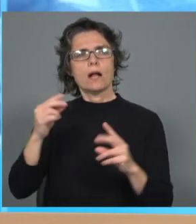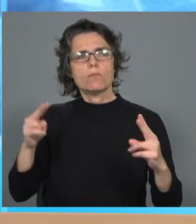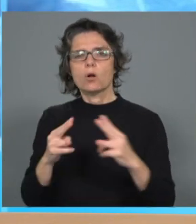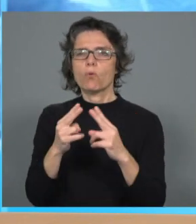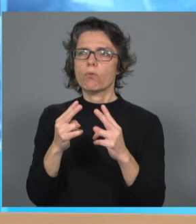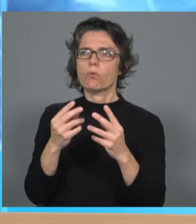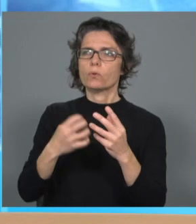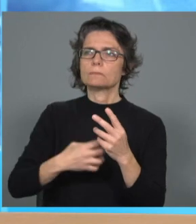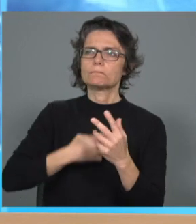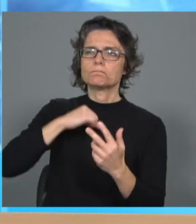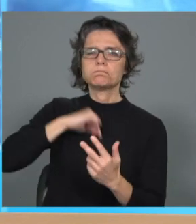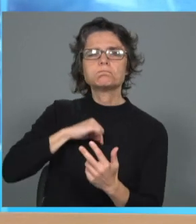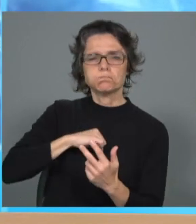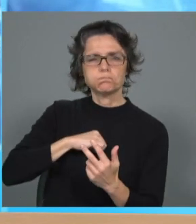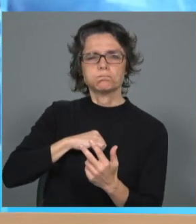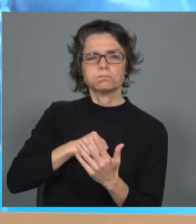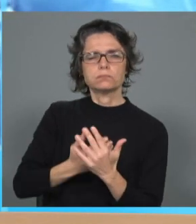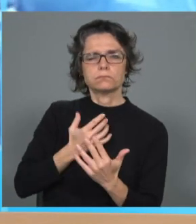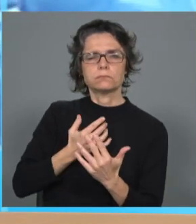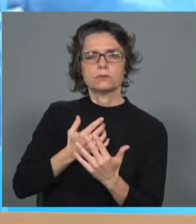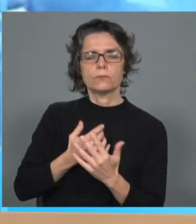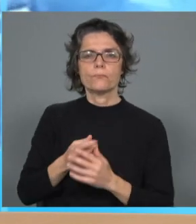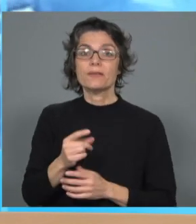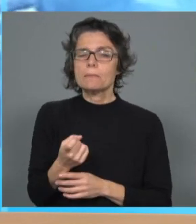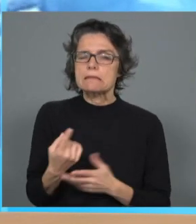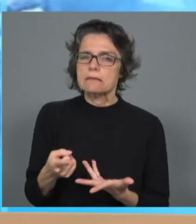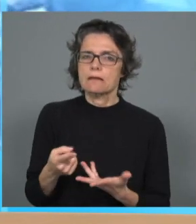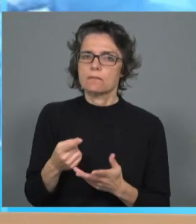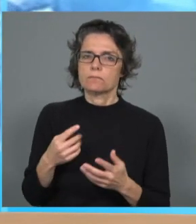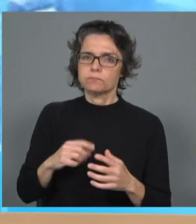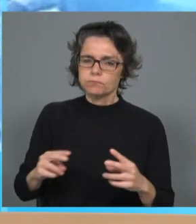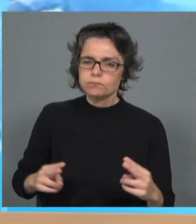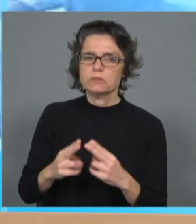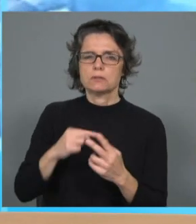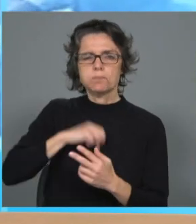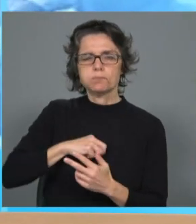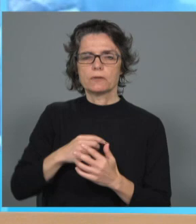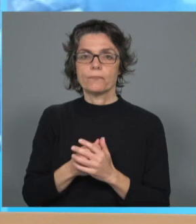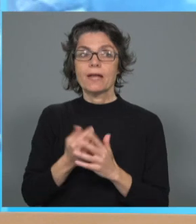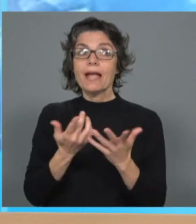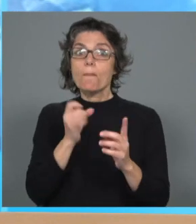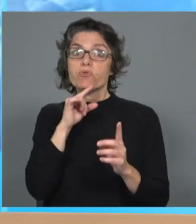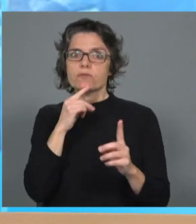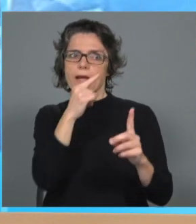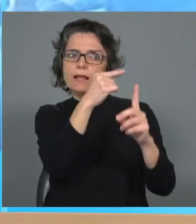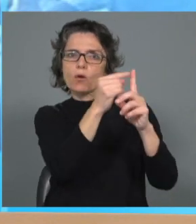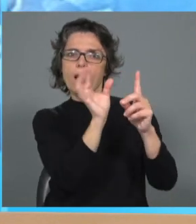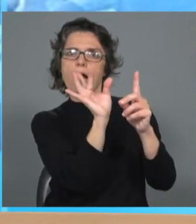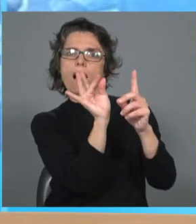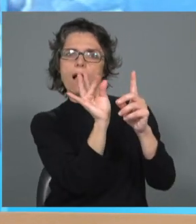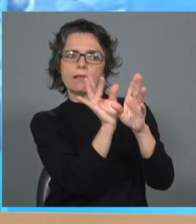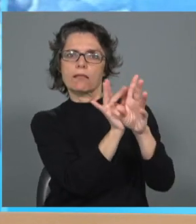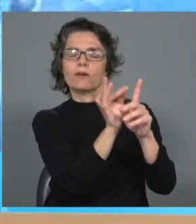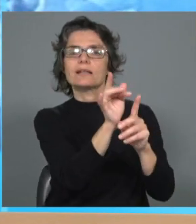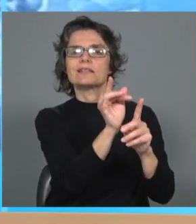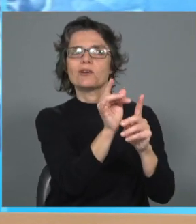e muito necessário. Então, esta dimensão do toque é, no fundo, a garantia de que